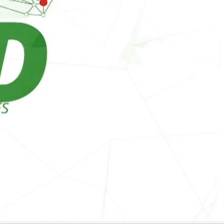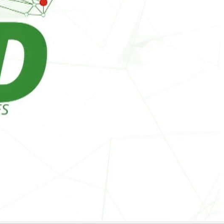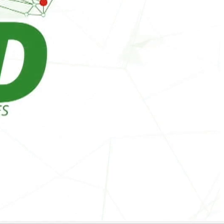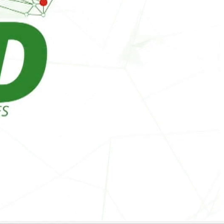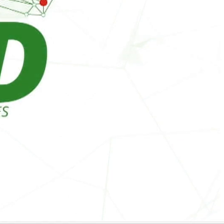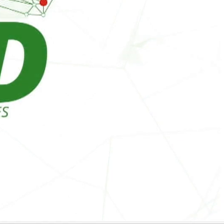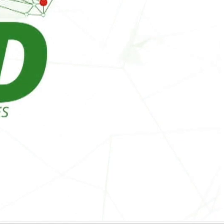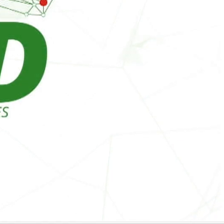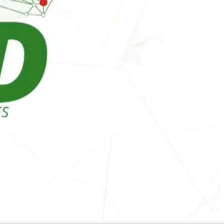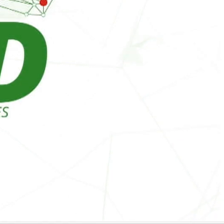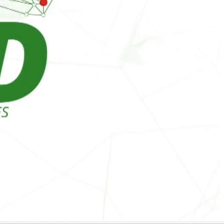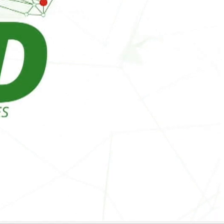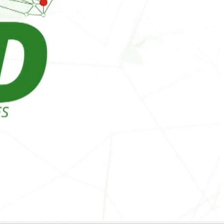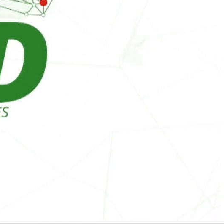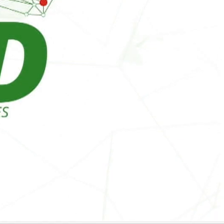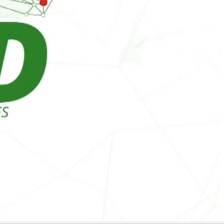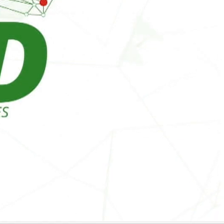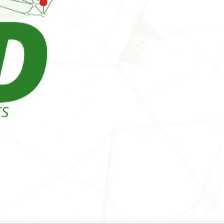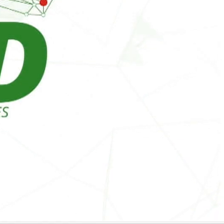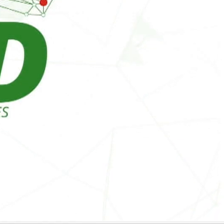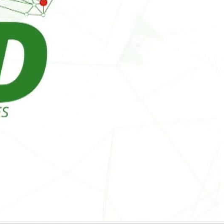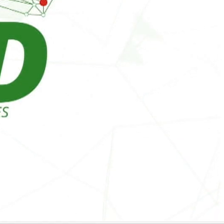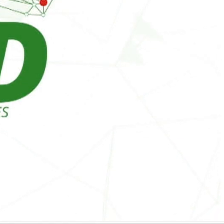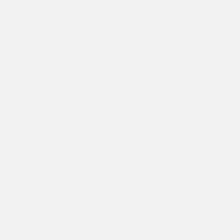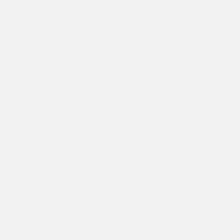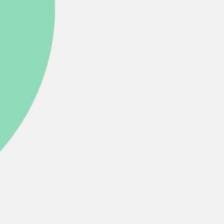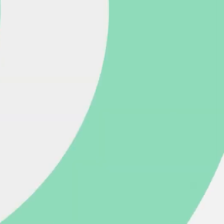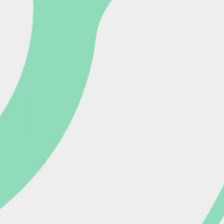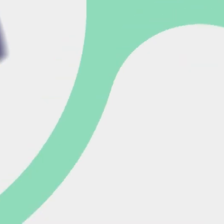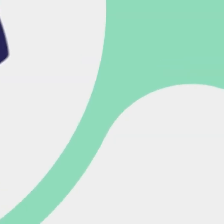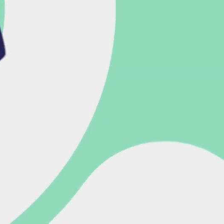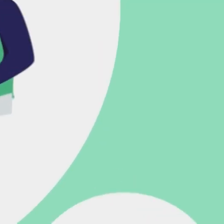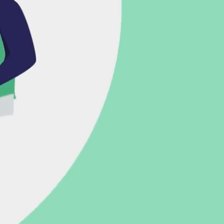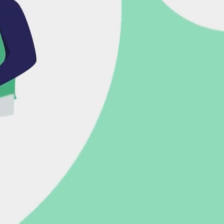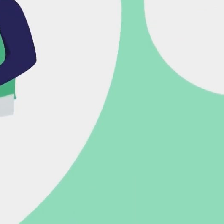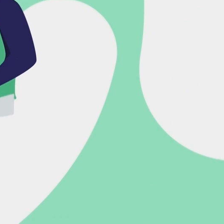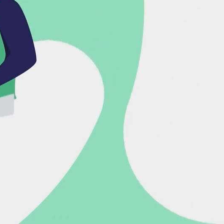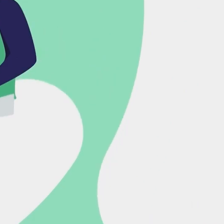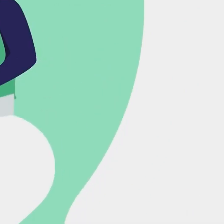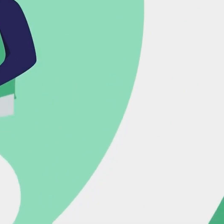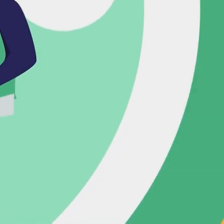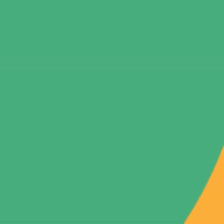Educação à distância, mudando realidades.